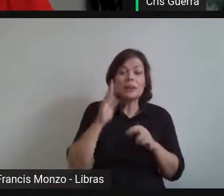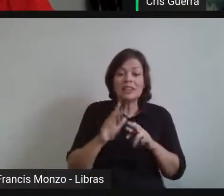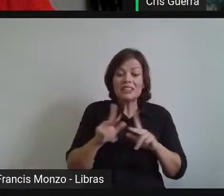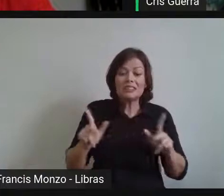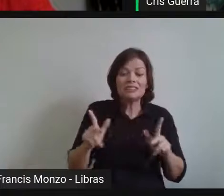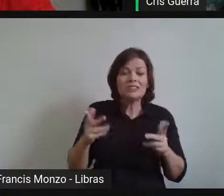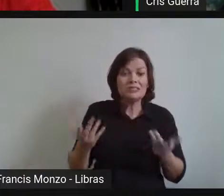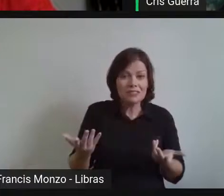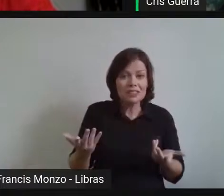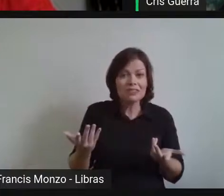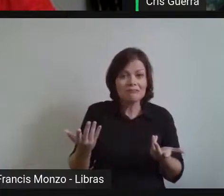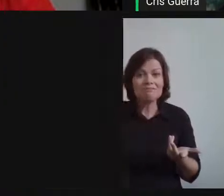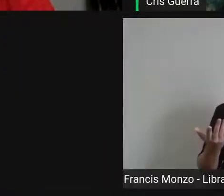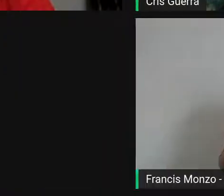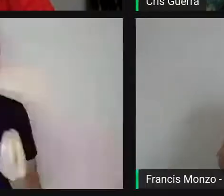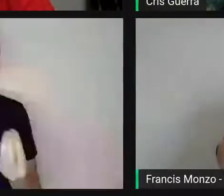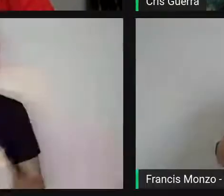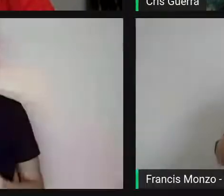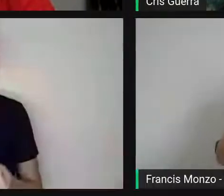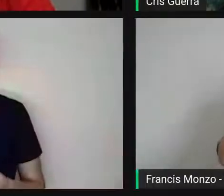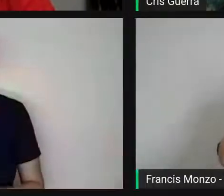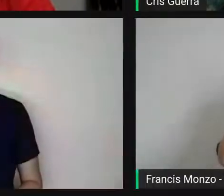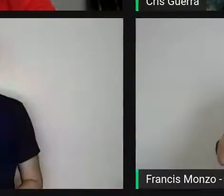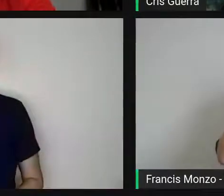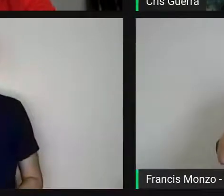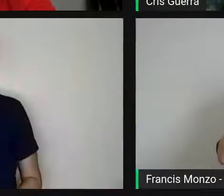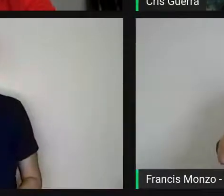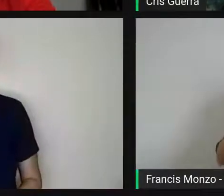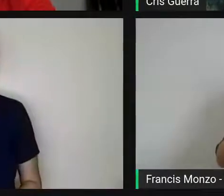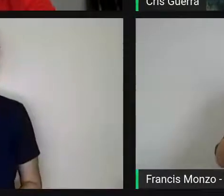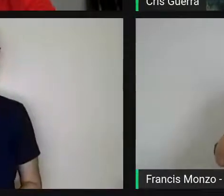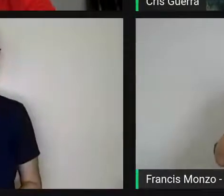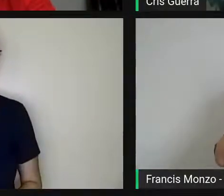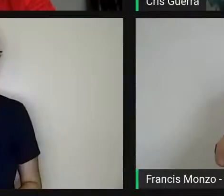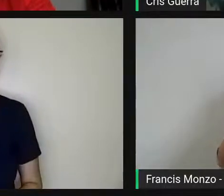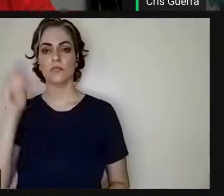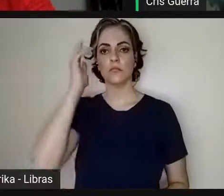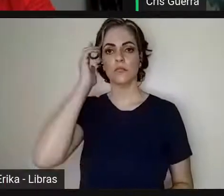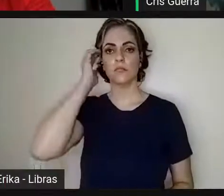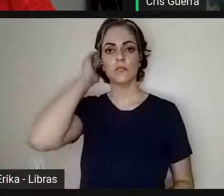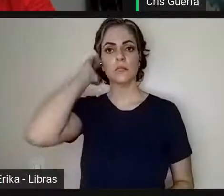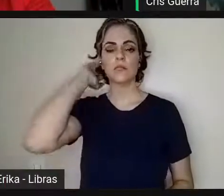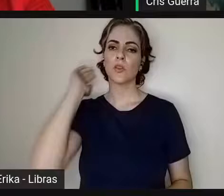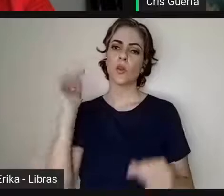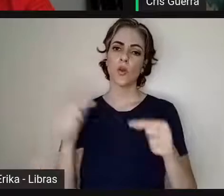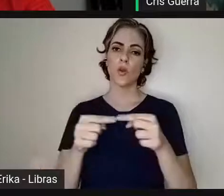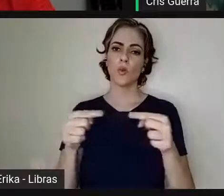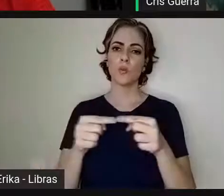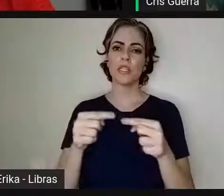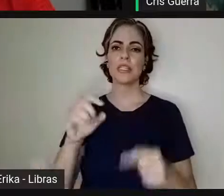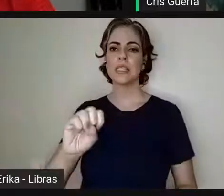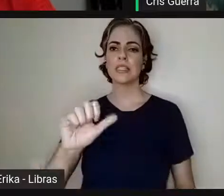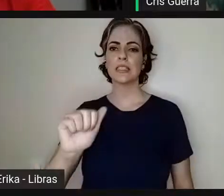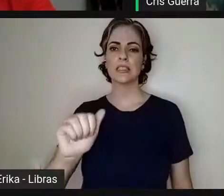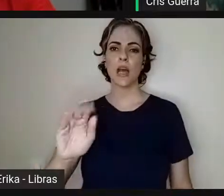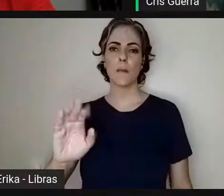esse desenho do realmente é muito interessante, né? Eu acho que tem a ver com sabedoria, né, Eliana? Tem um momento